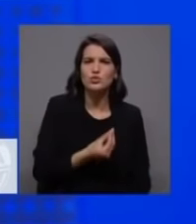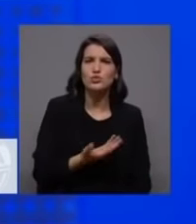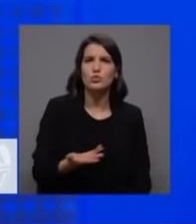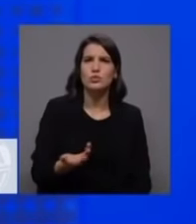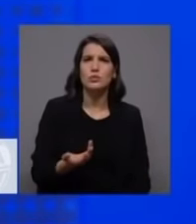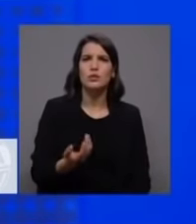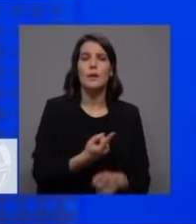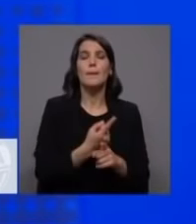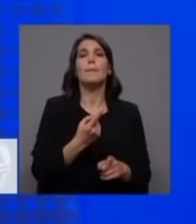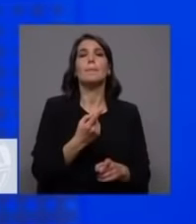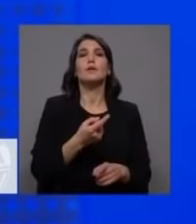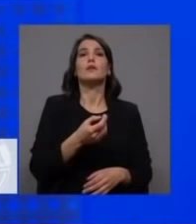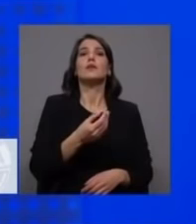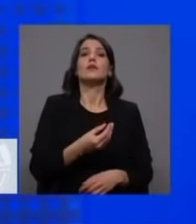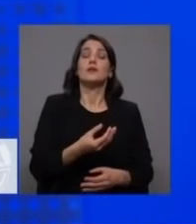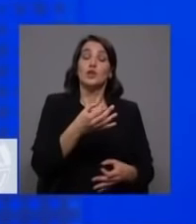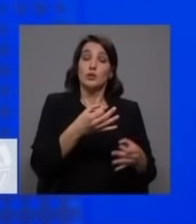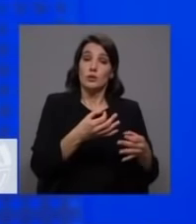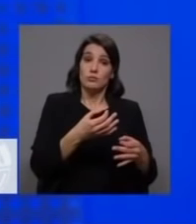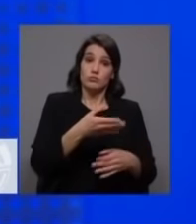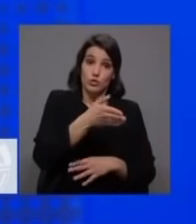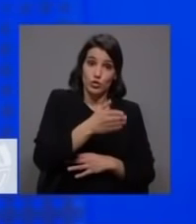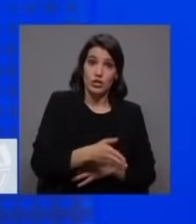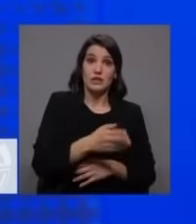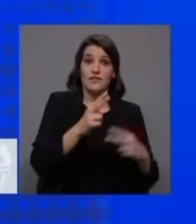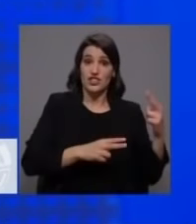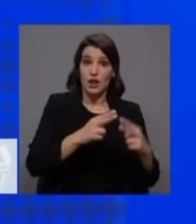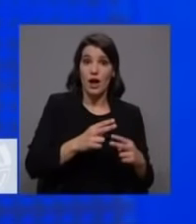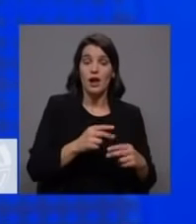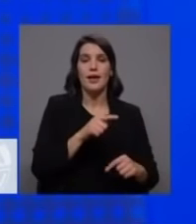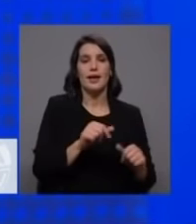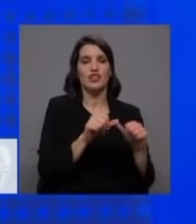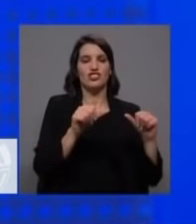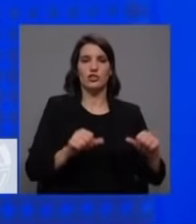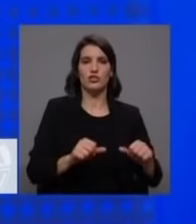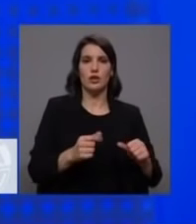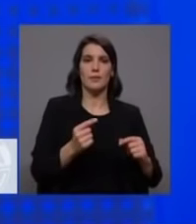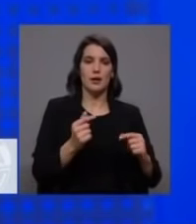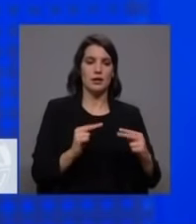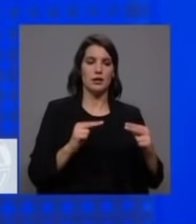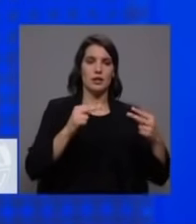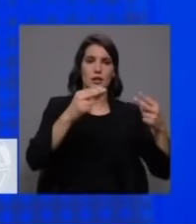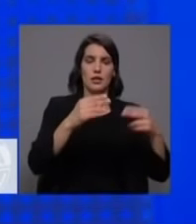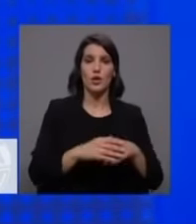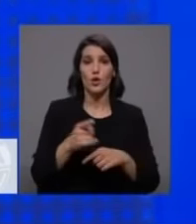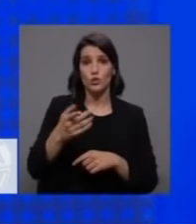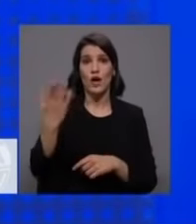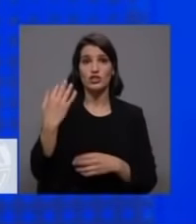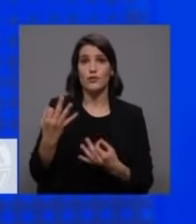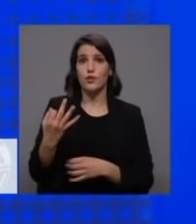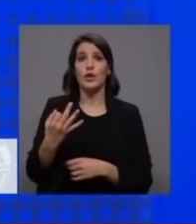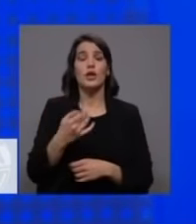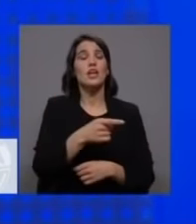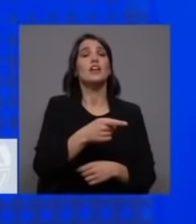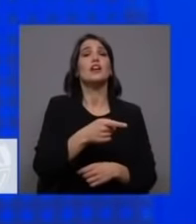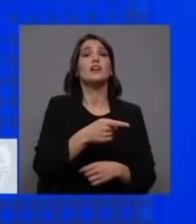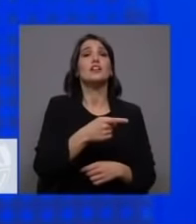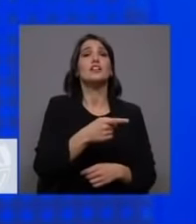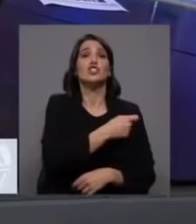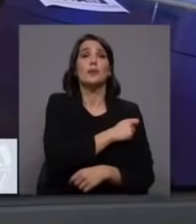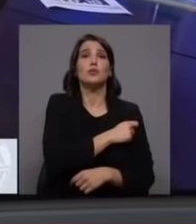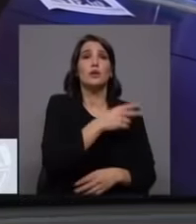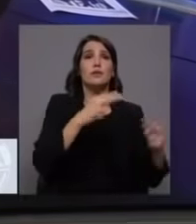fiscal é que haja progressividade no sistema e o senhor que inspector tributário fui não é que está com isso as